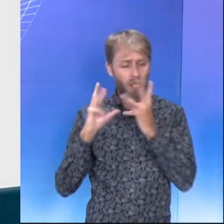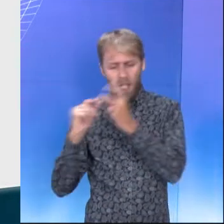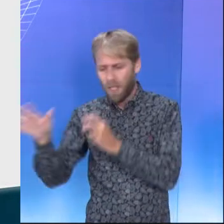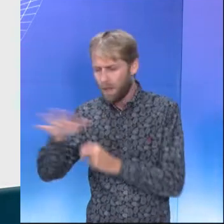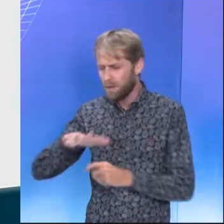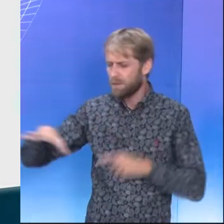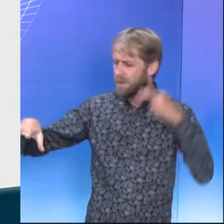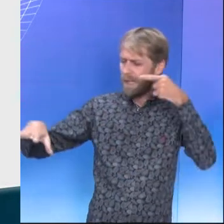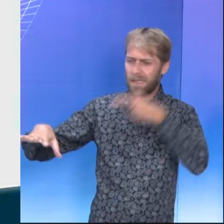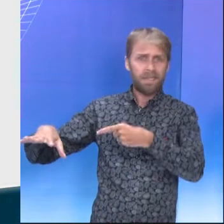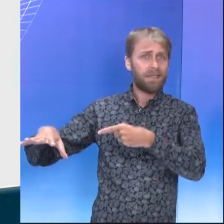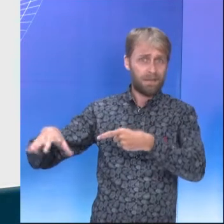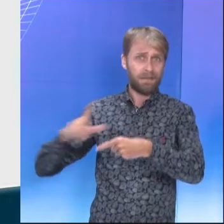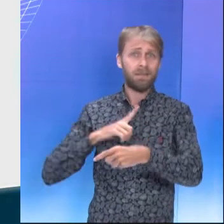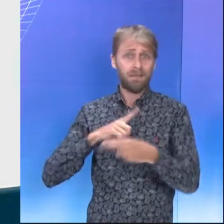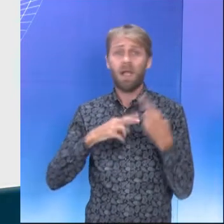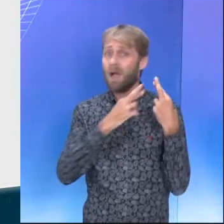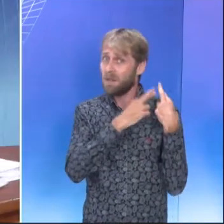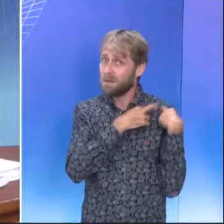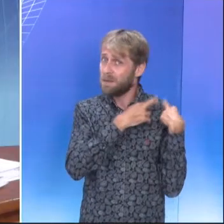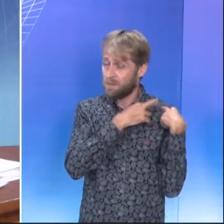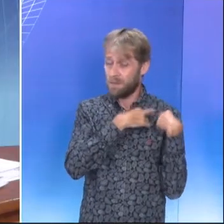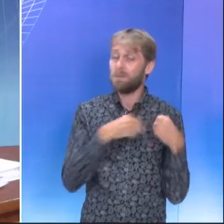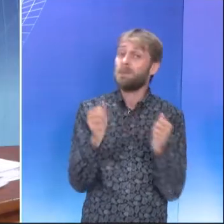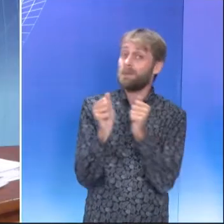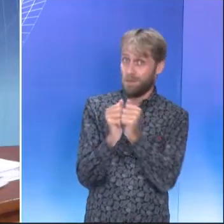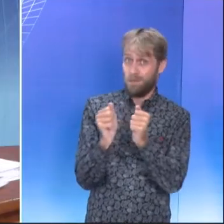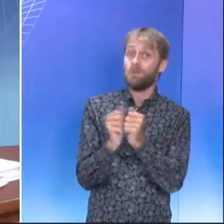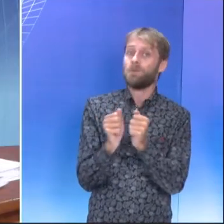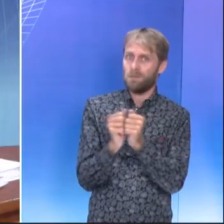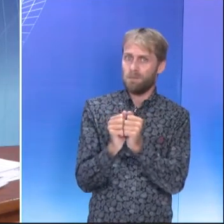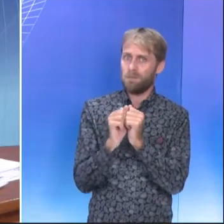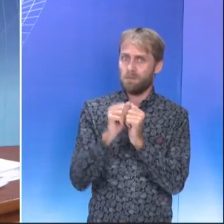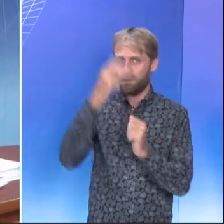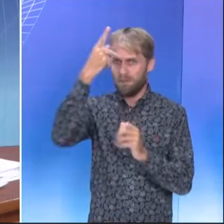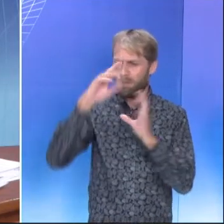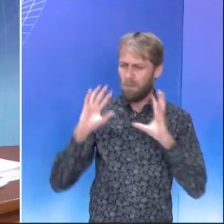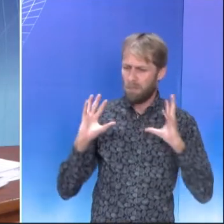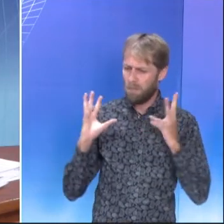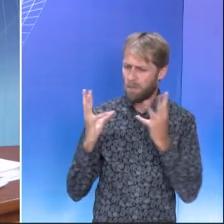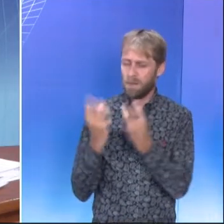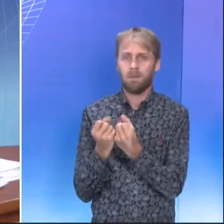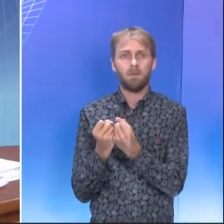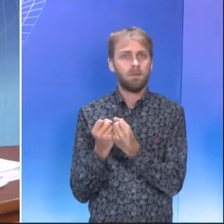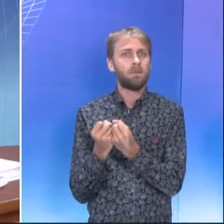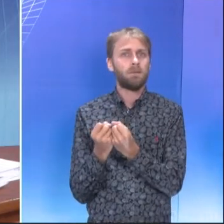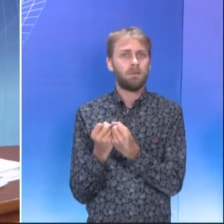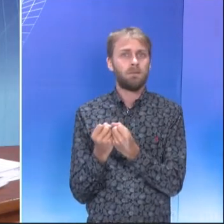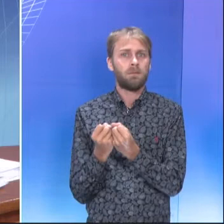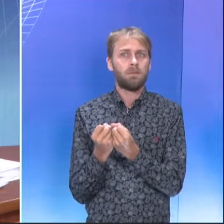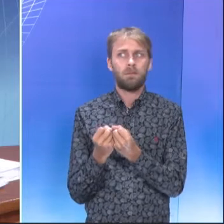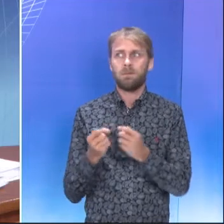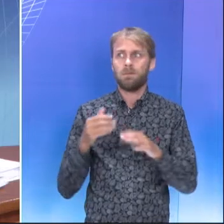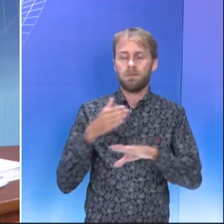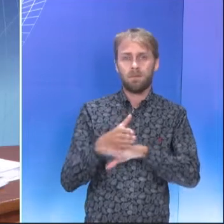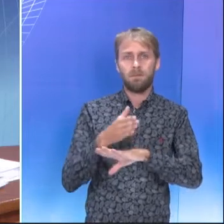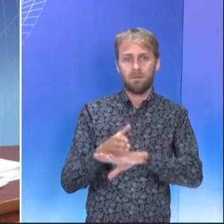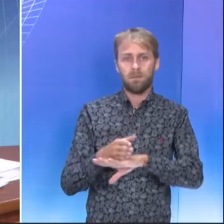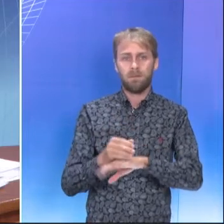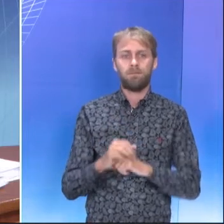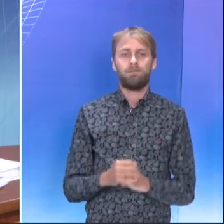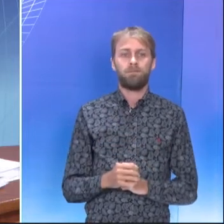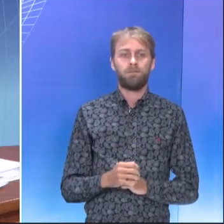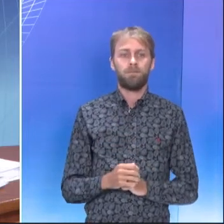têm um dever para com o bem-estar de todos, né? Isso se fala de intervenção